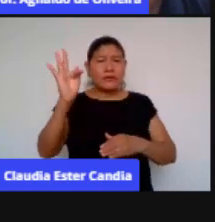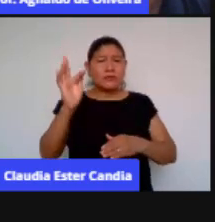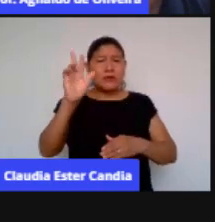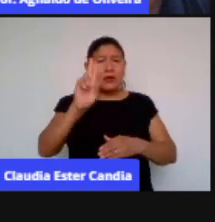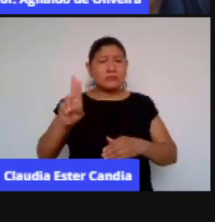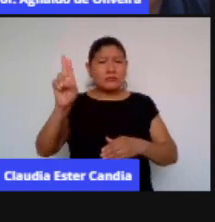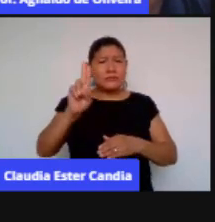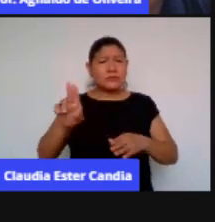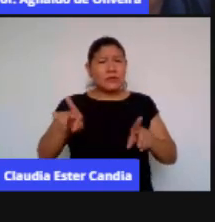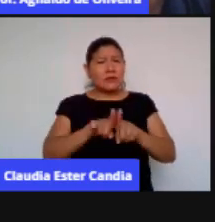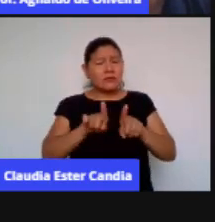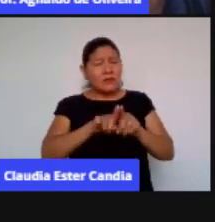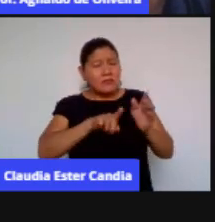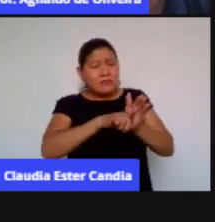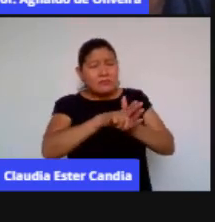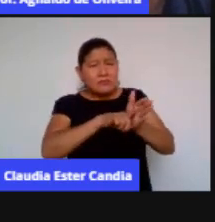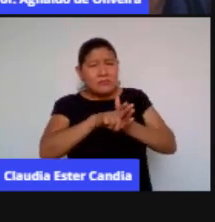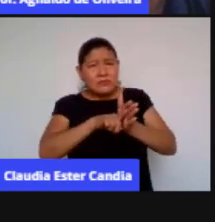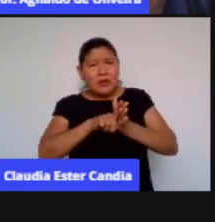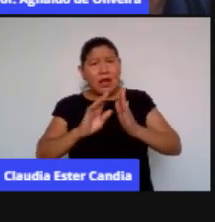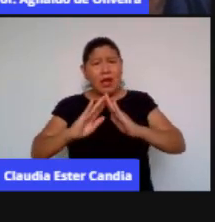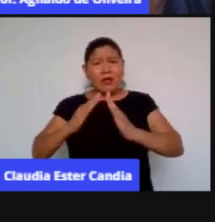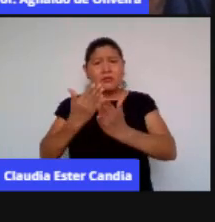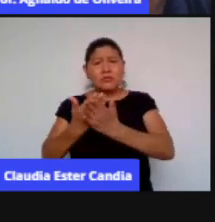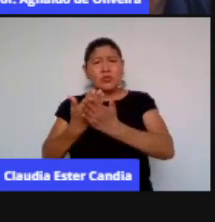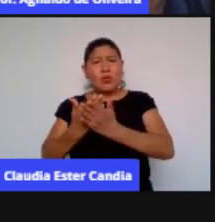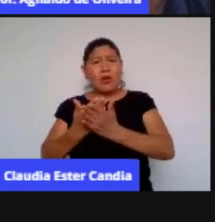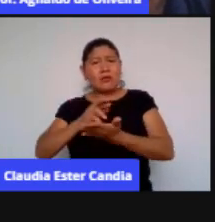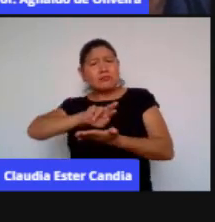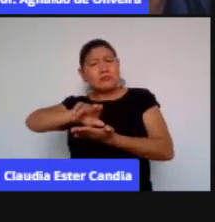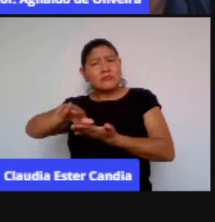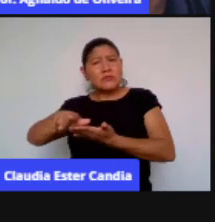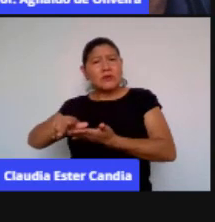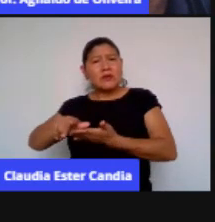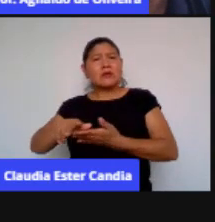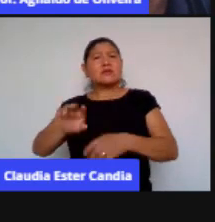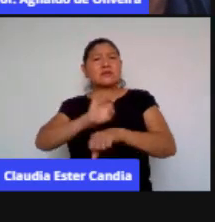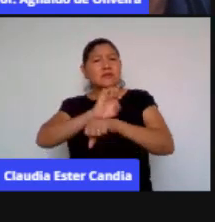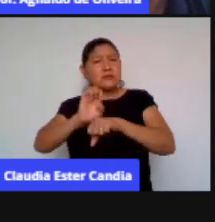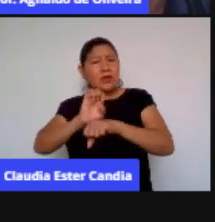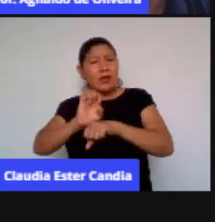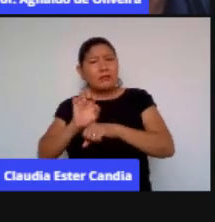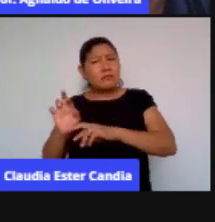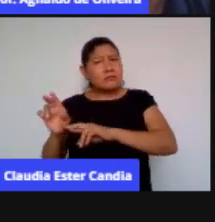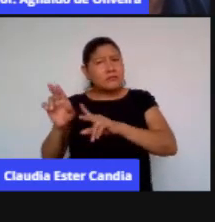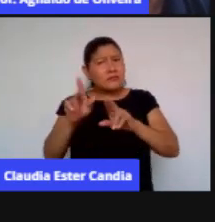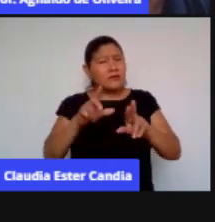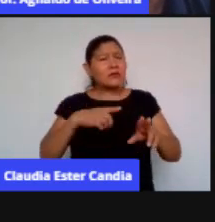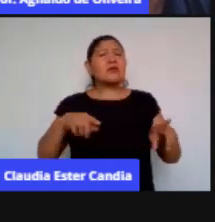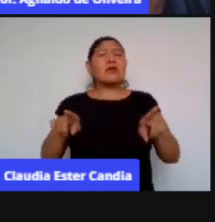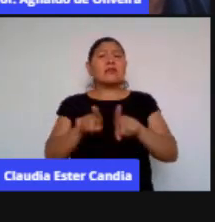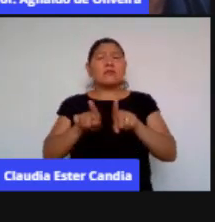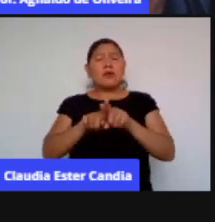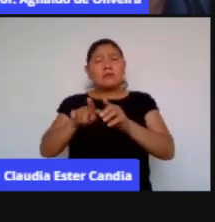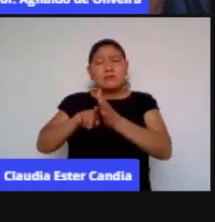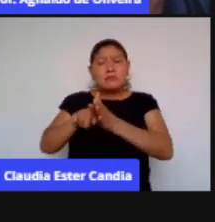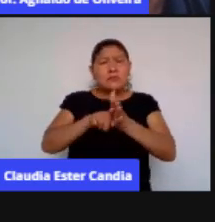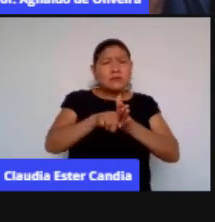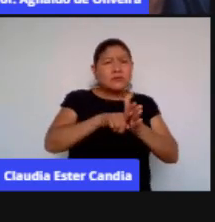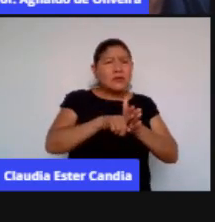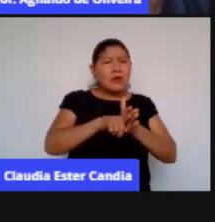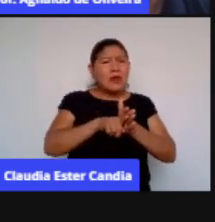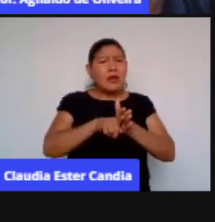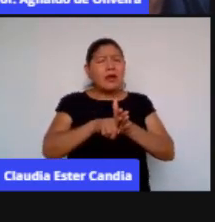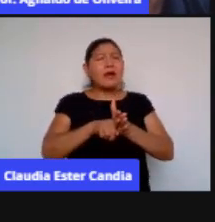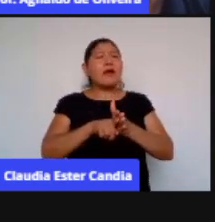né? A gente não sabe se é possível, mas lá tem muitas ideias, né? Então, o professor pode ir atrás desses materiais, pode olhar alguma coisa e